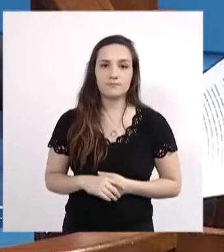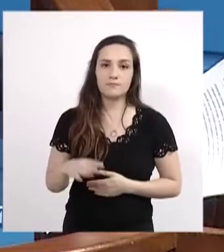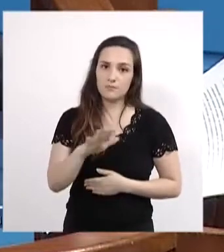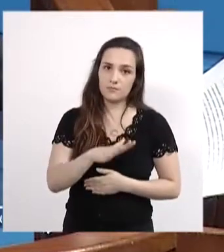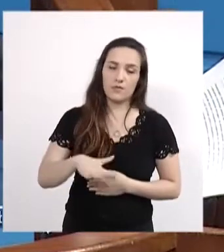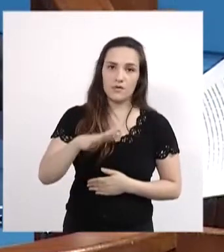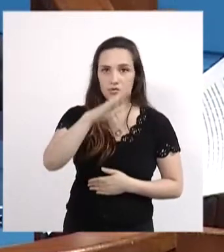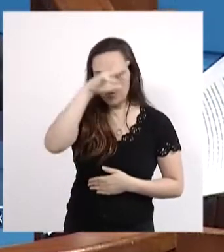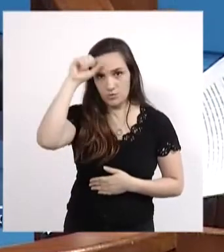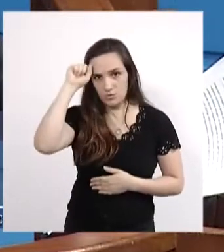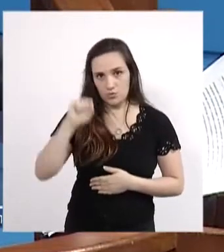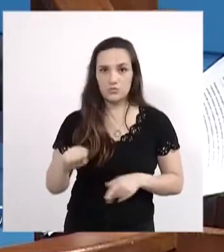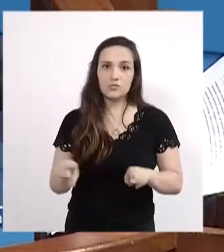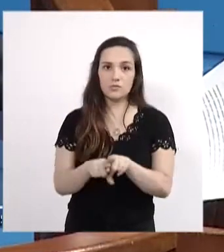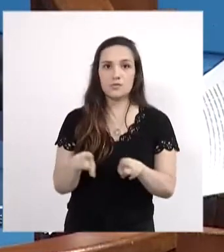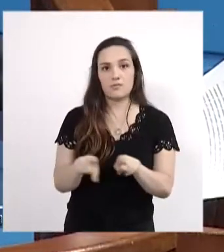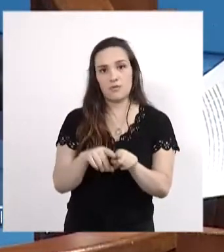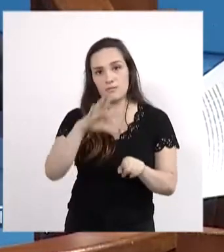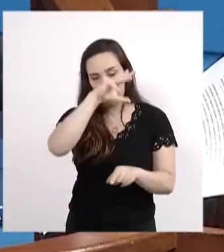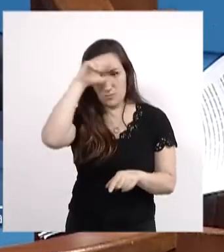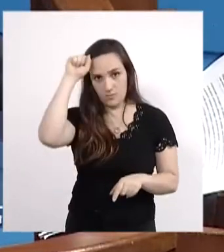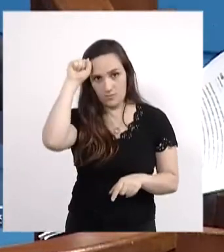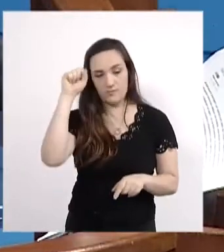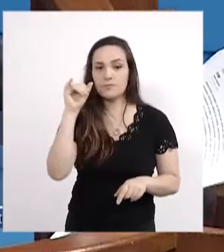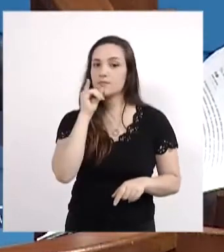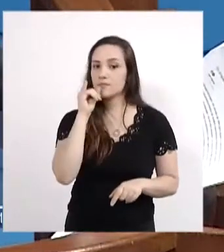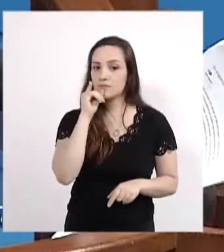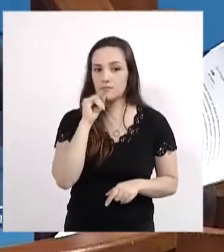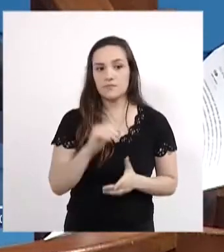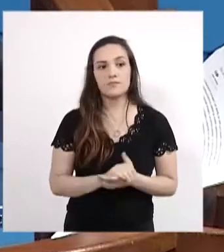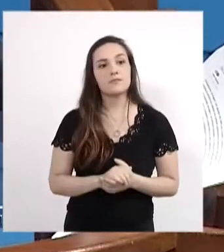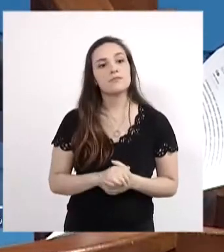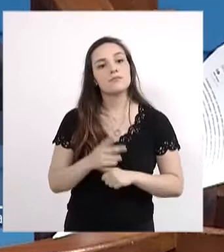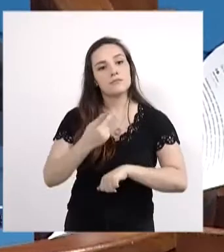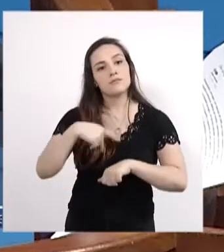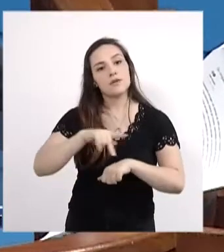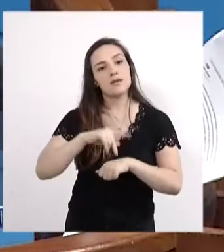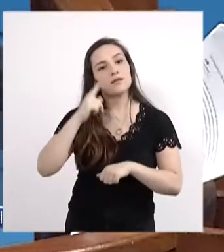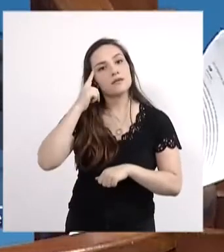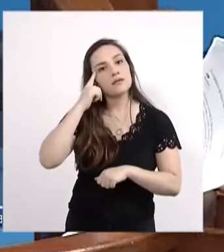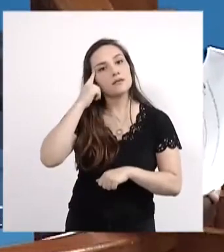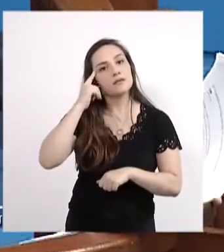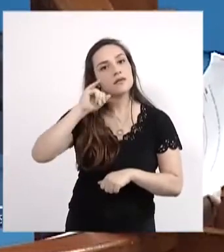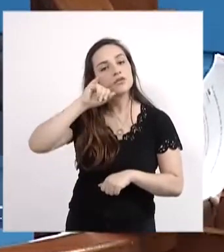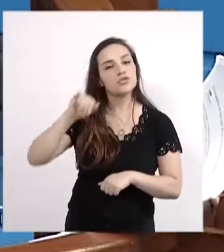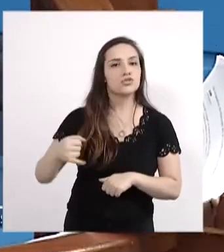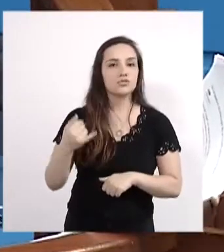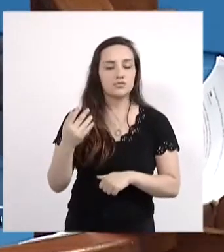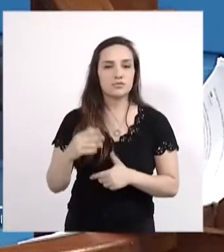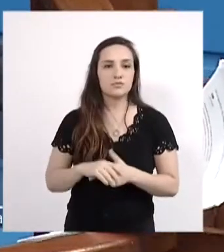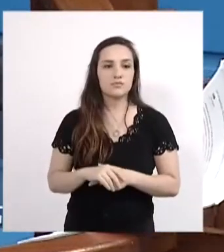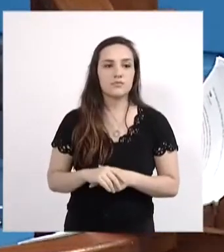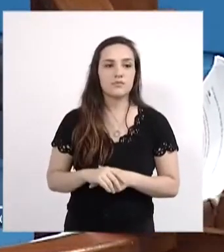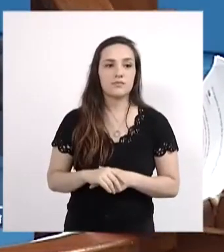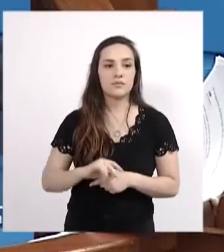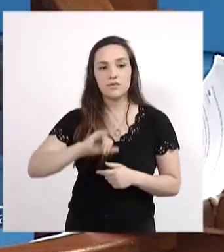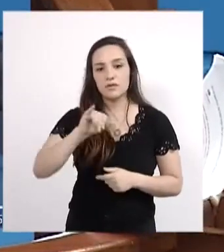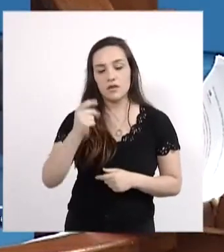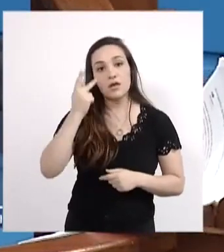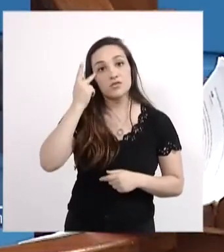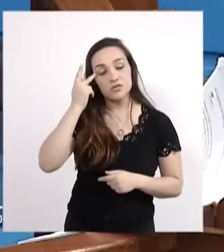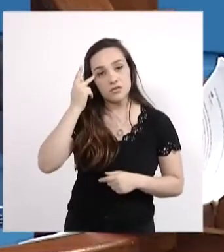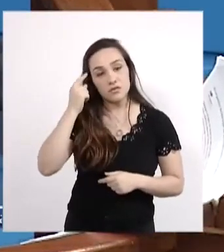sul-mato-grossense. Alguns países, como o Japão, por exemplo, fazem a